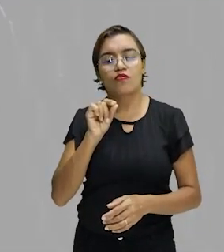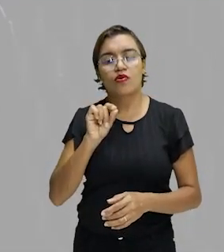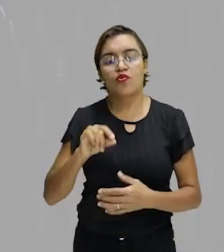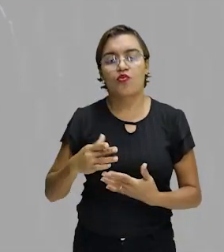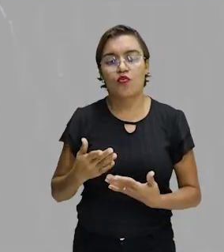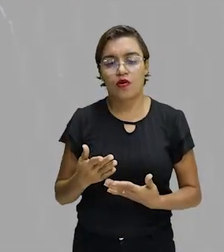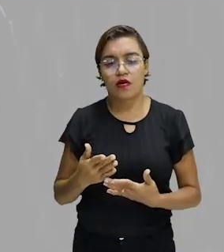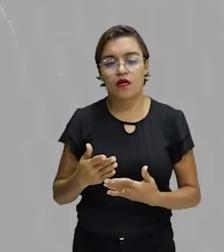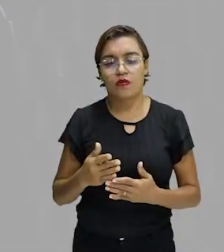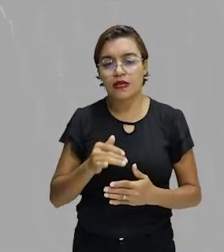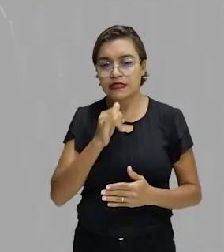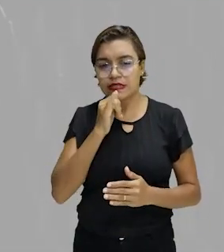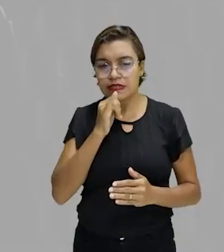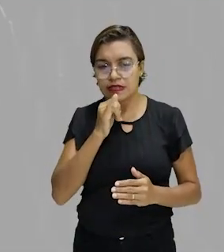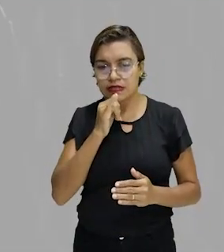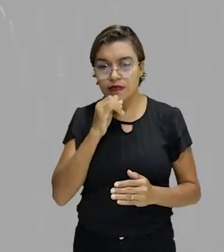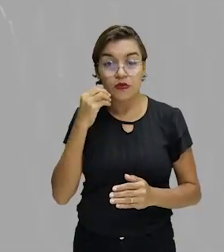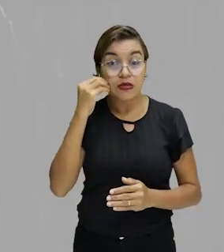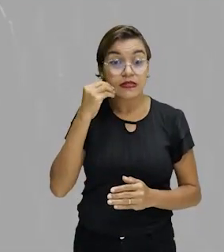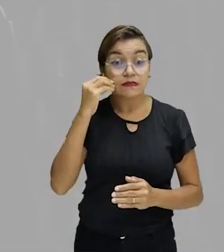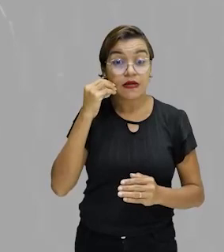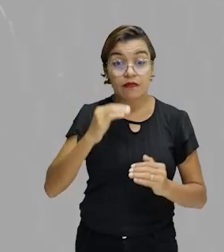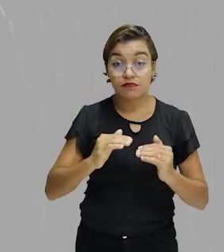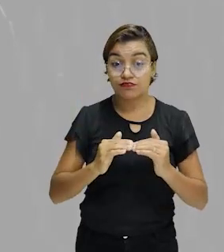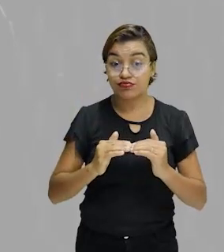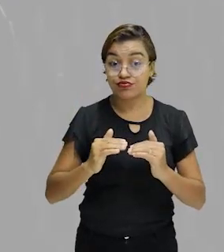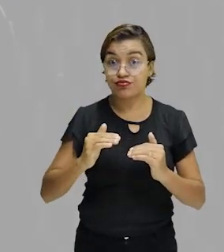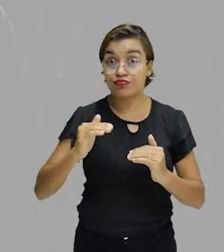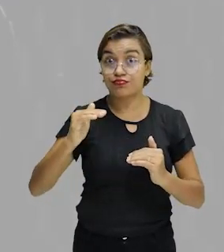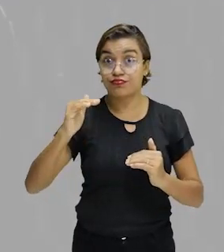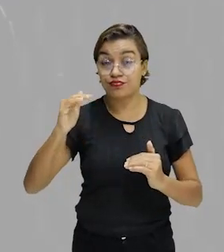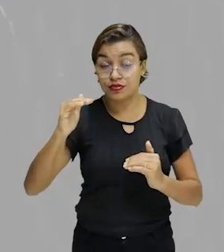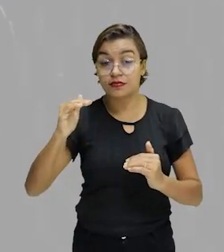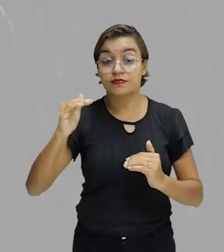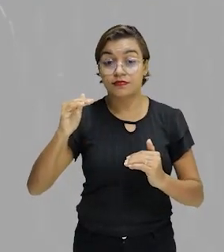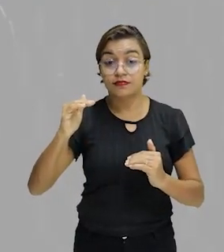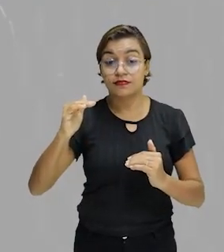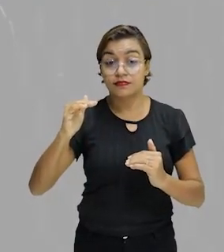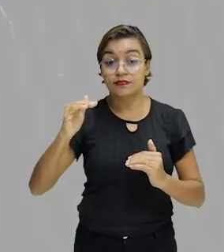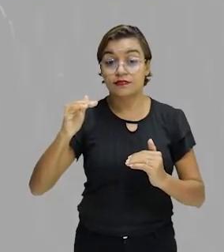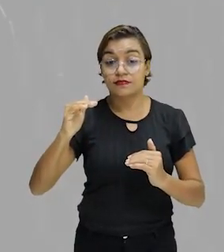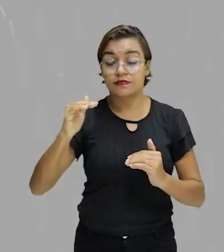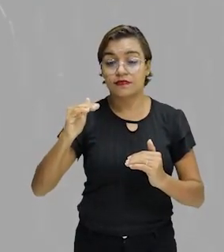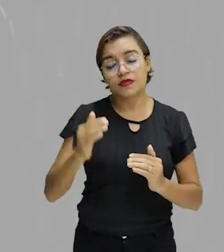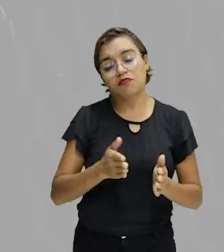ordem crescente do número de bolhas observado.